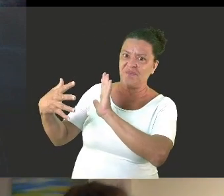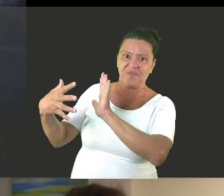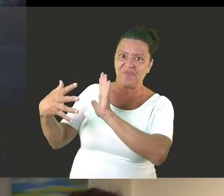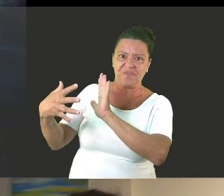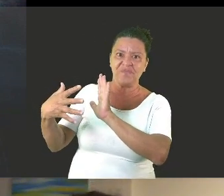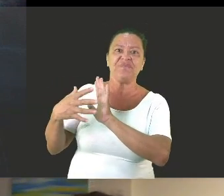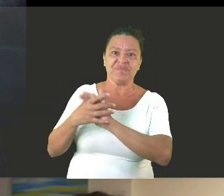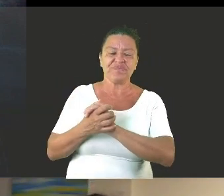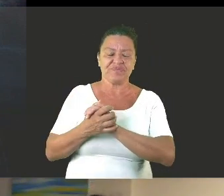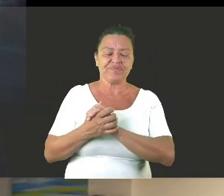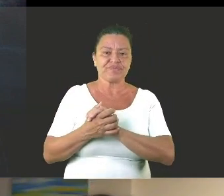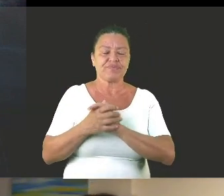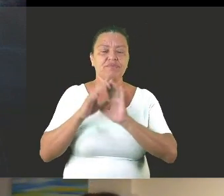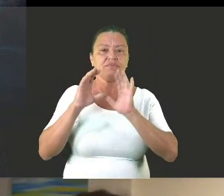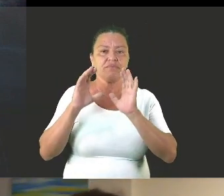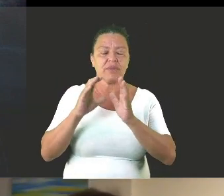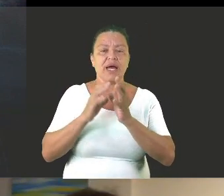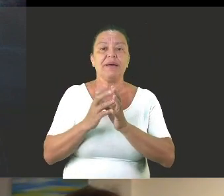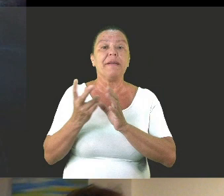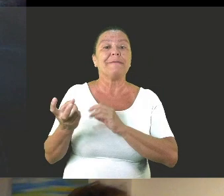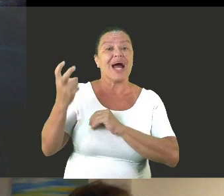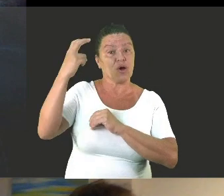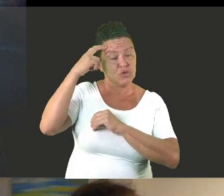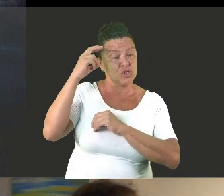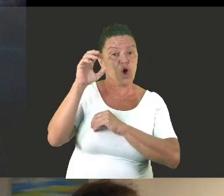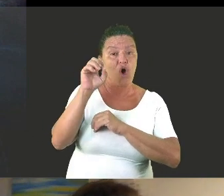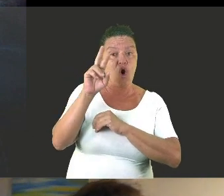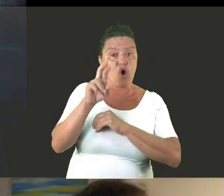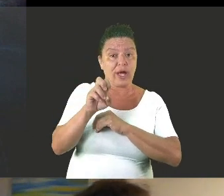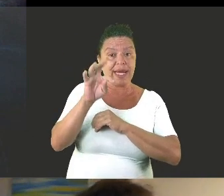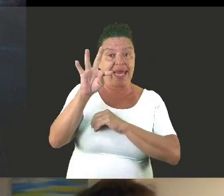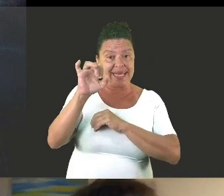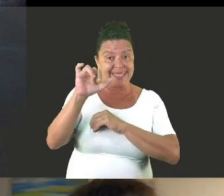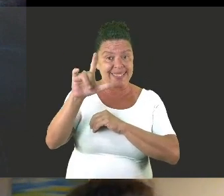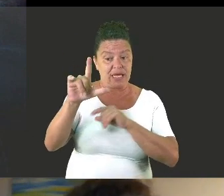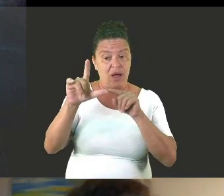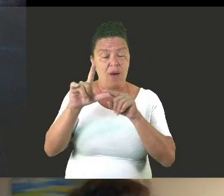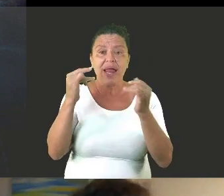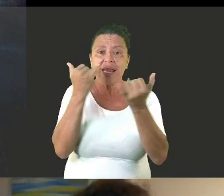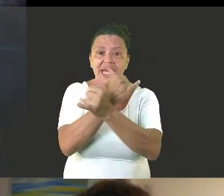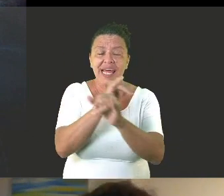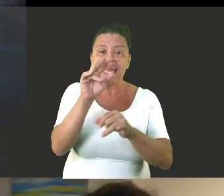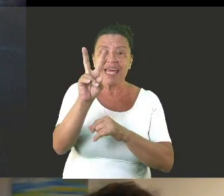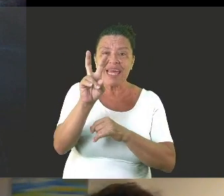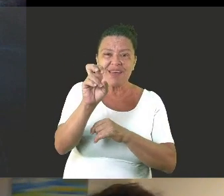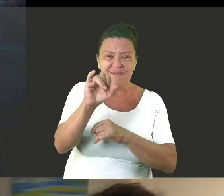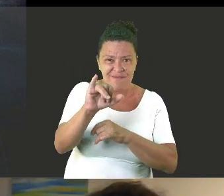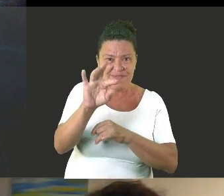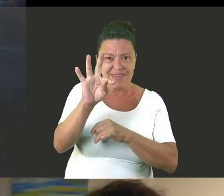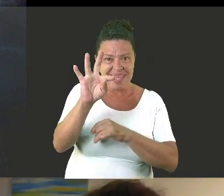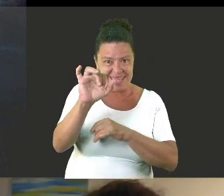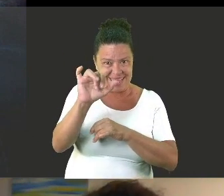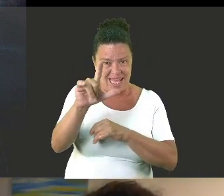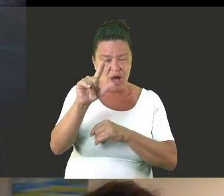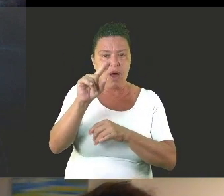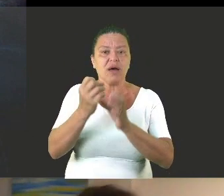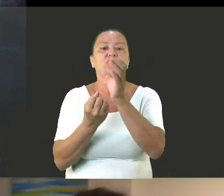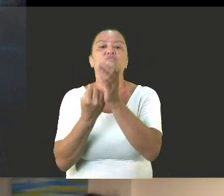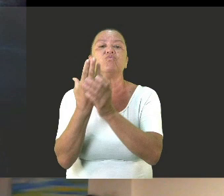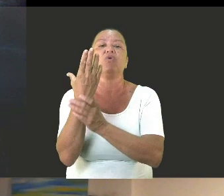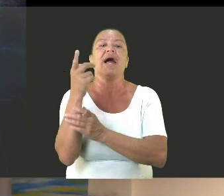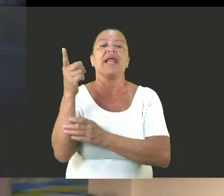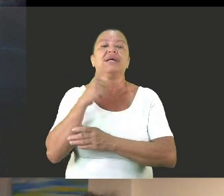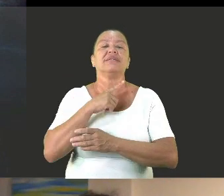né, para a cultura oriental, a energia vital ela se origina, ela